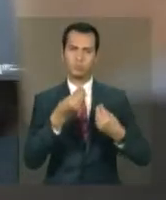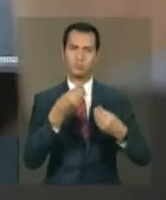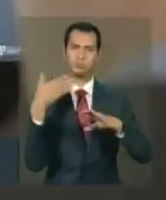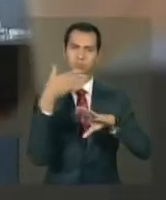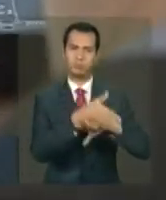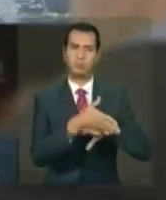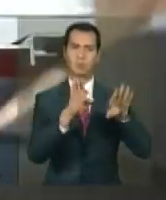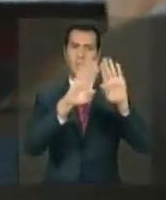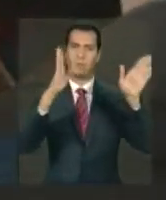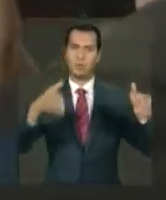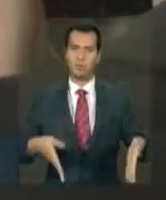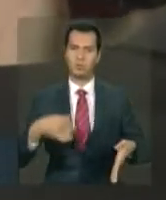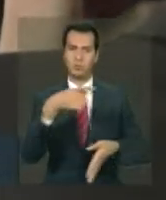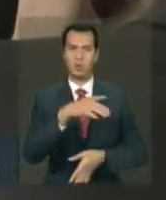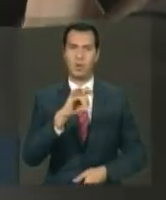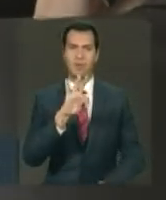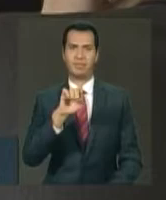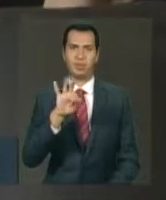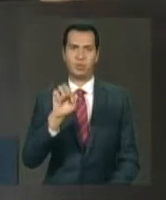de Atatürk,